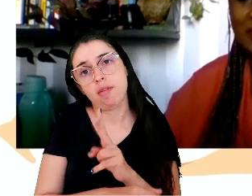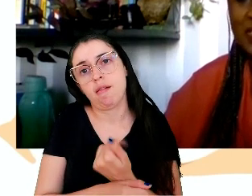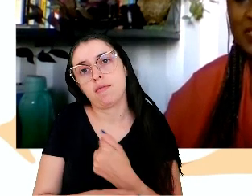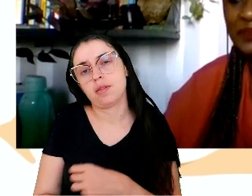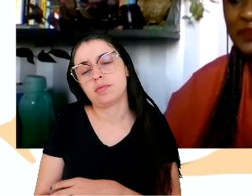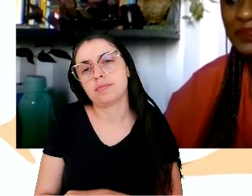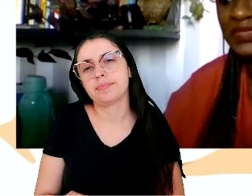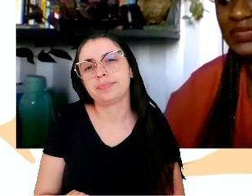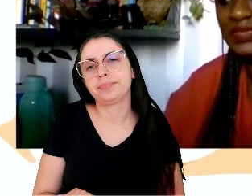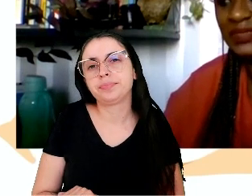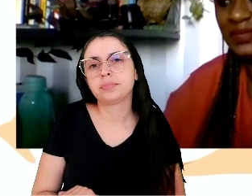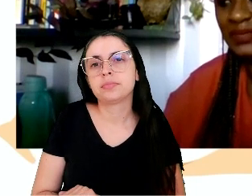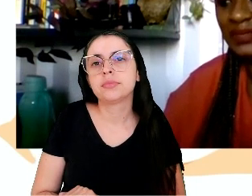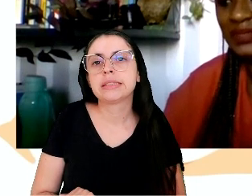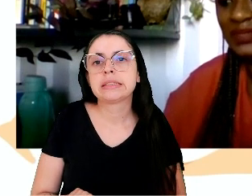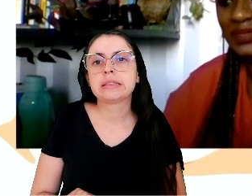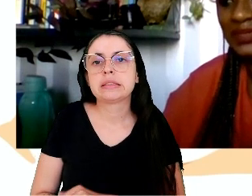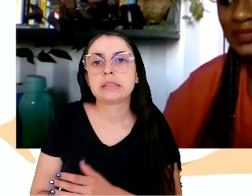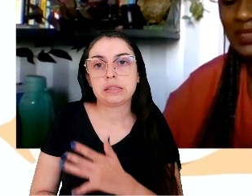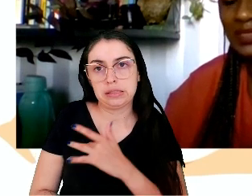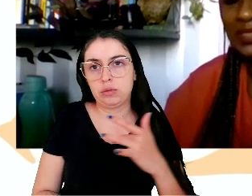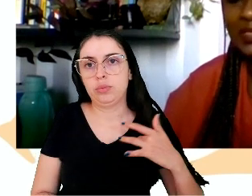mais saudáveis.